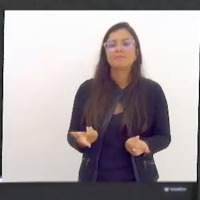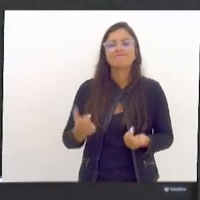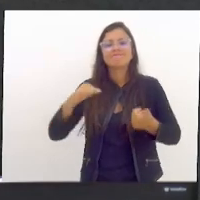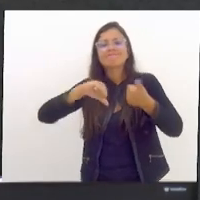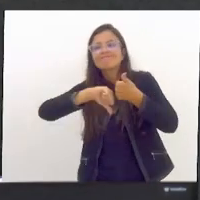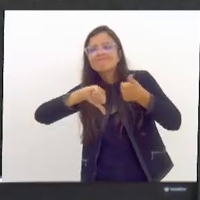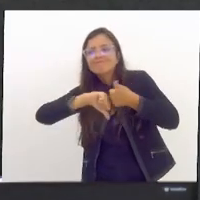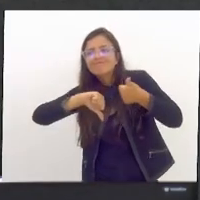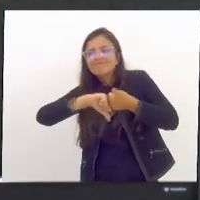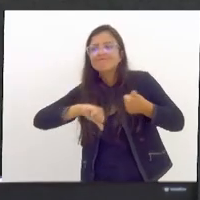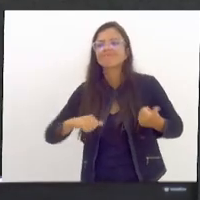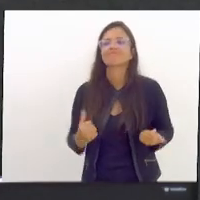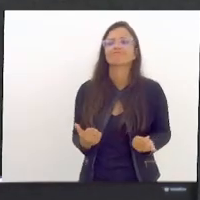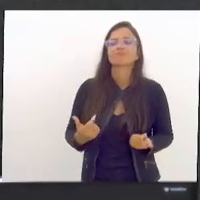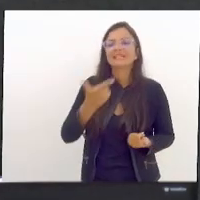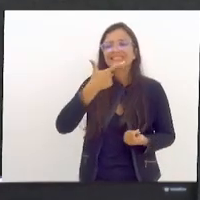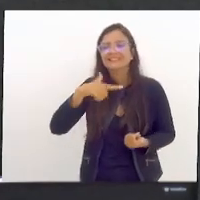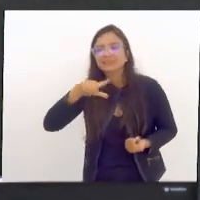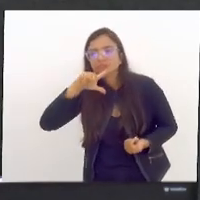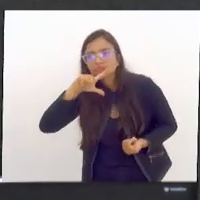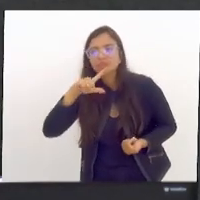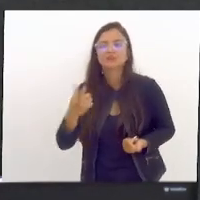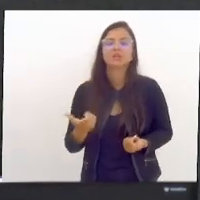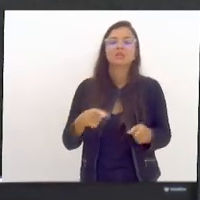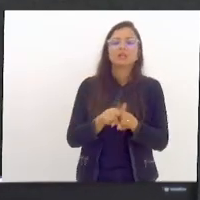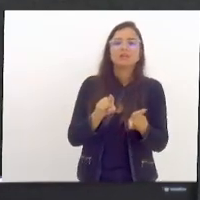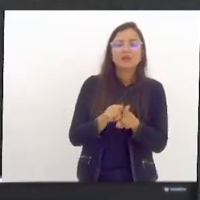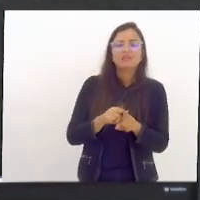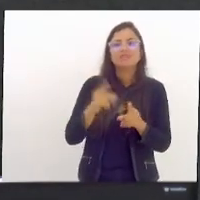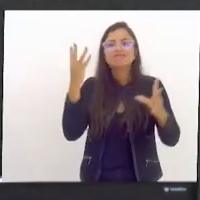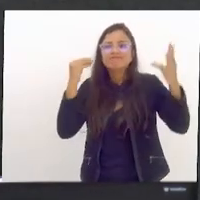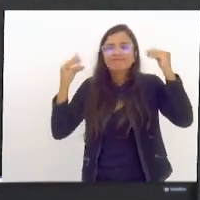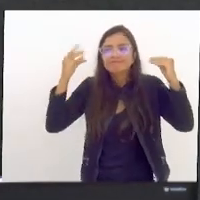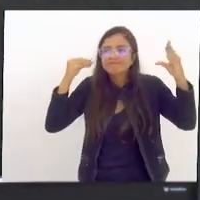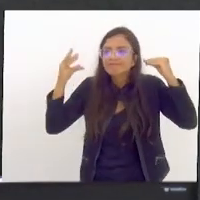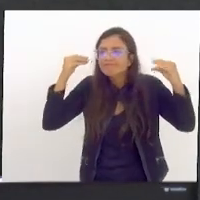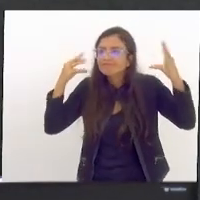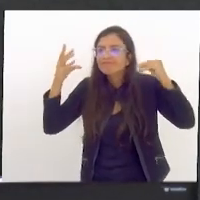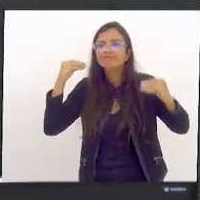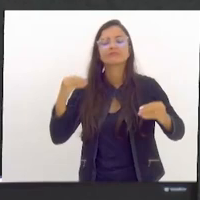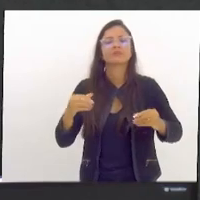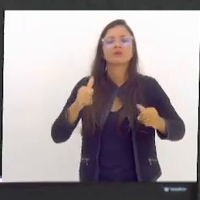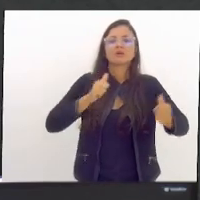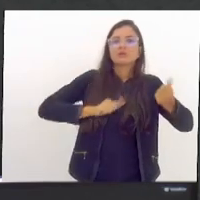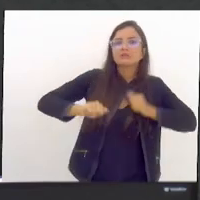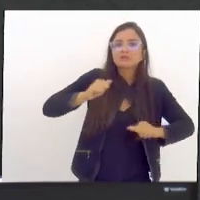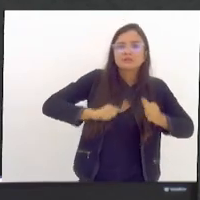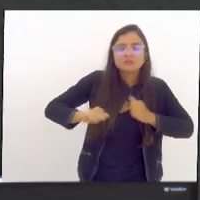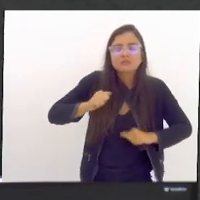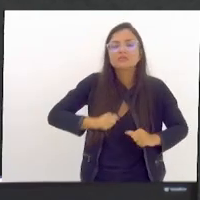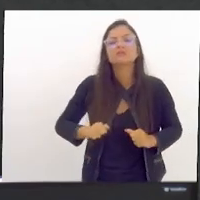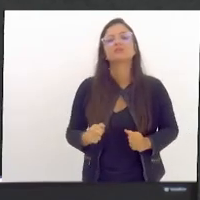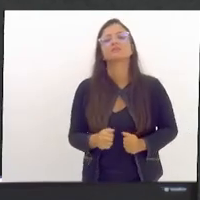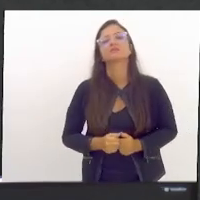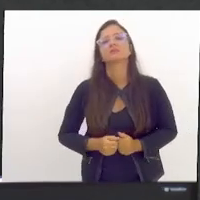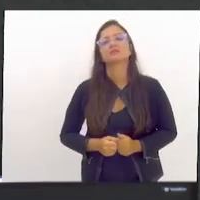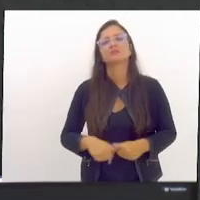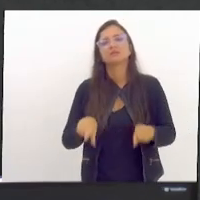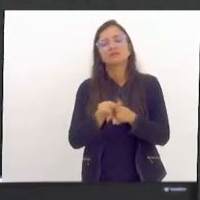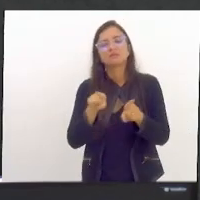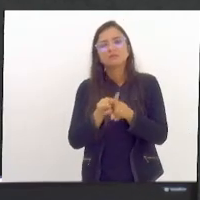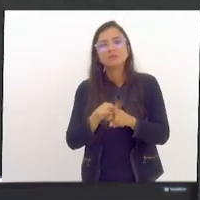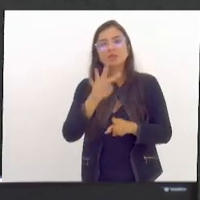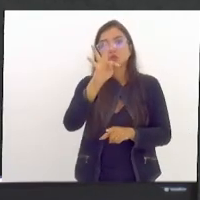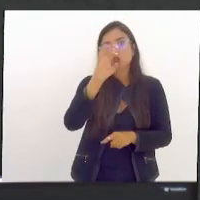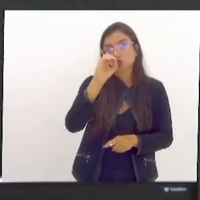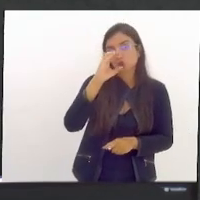bipolar, de esquizofrenia, transtorno de ansiedade, transtorno